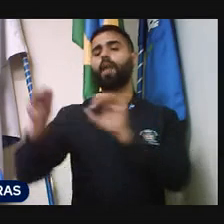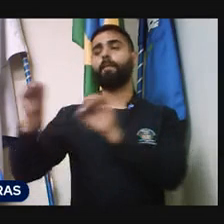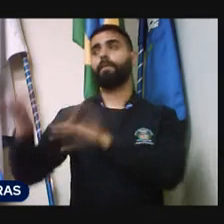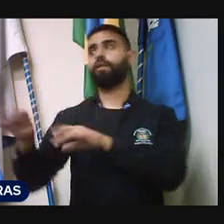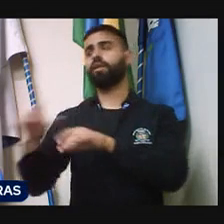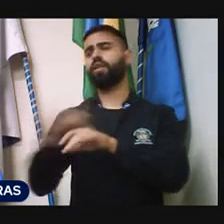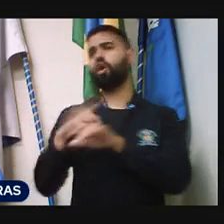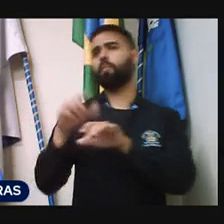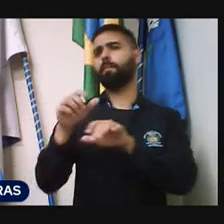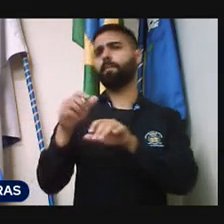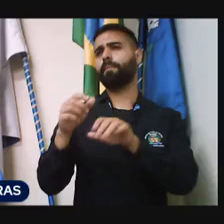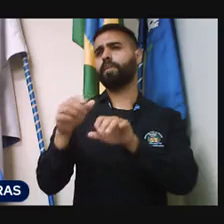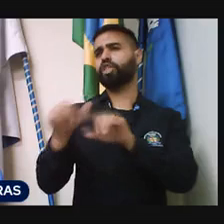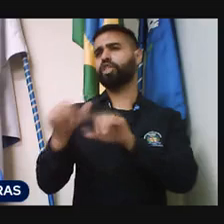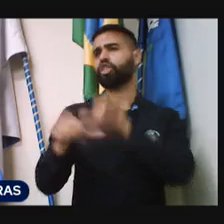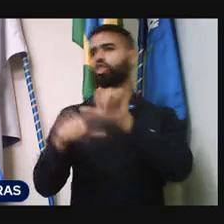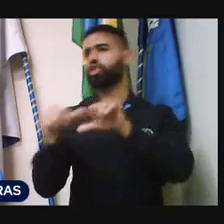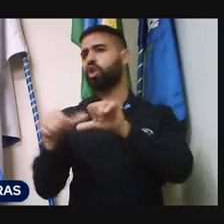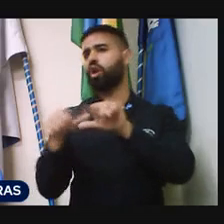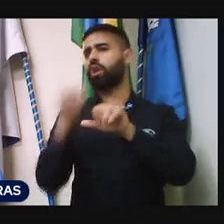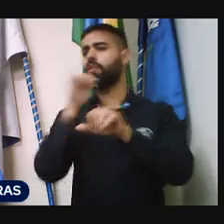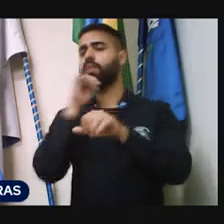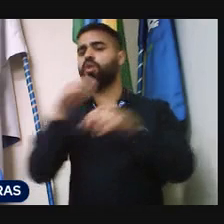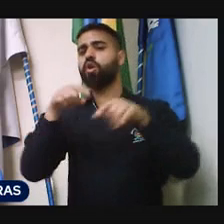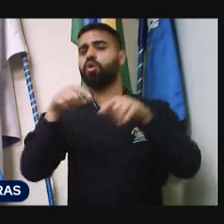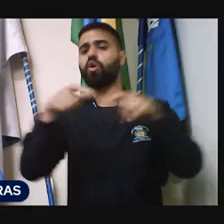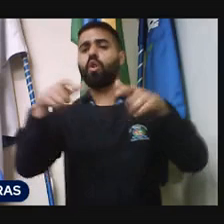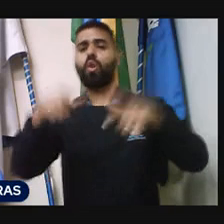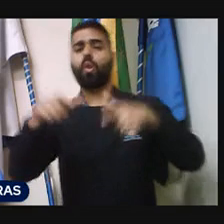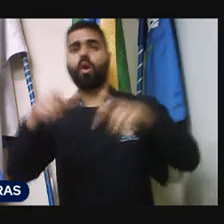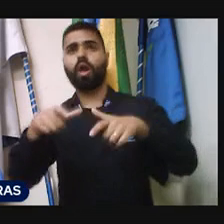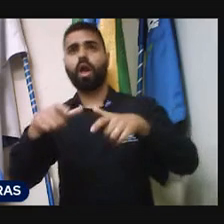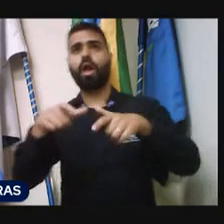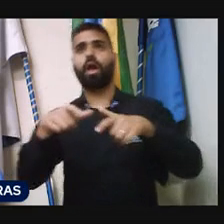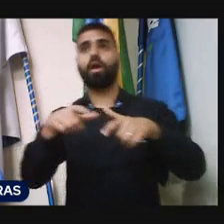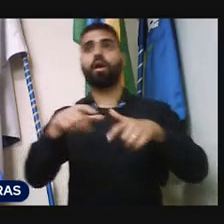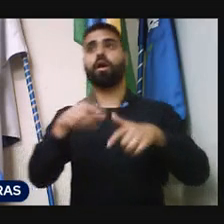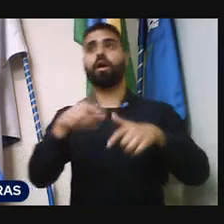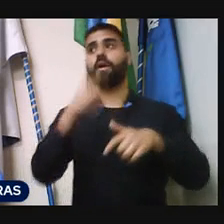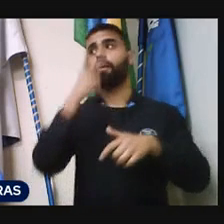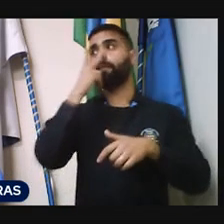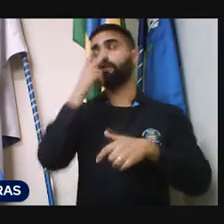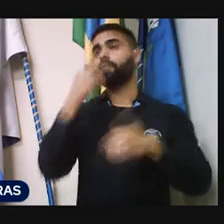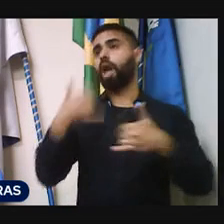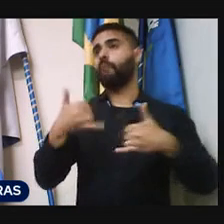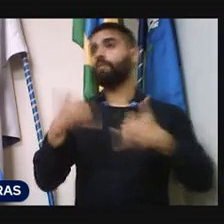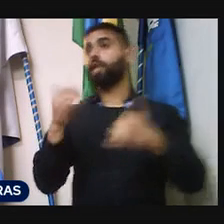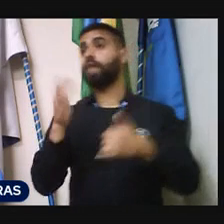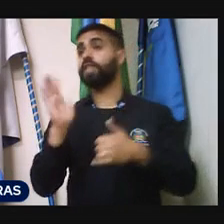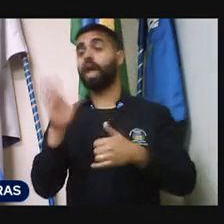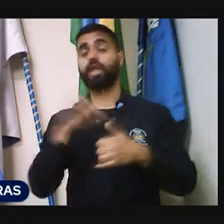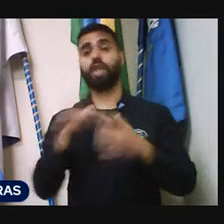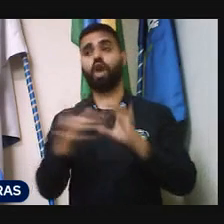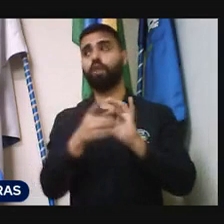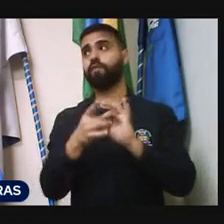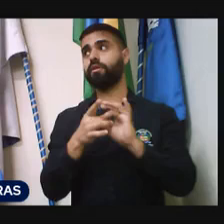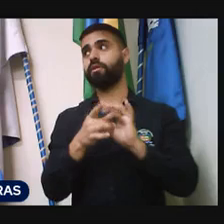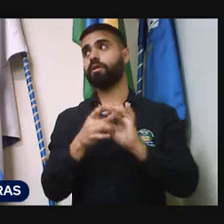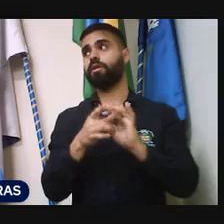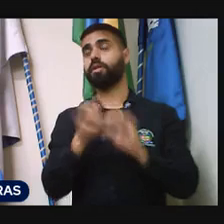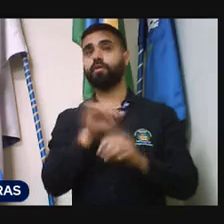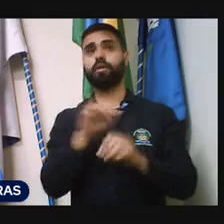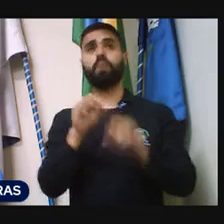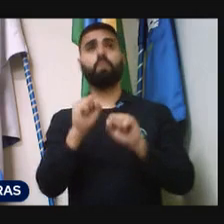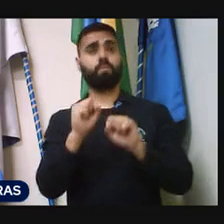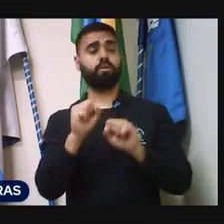algumas alterações só questão de depósito para ser Municipal aproveitar o convênio já existentes se a gente